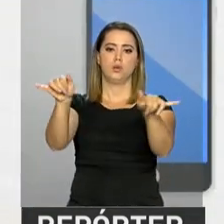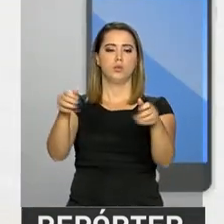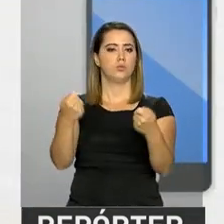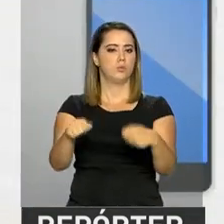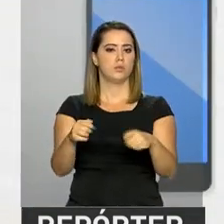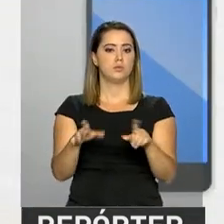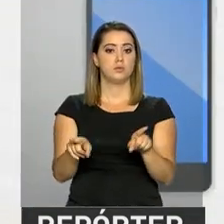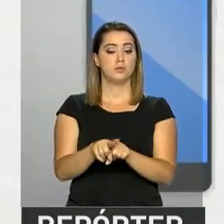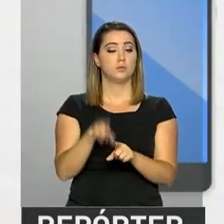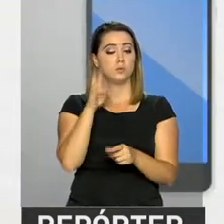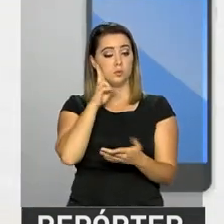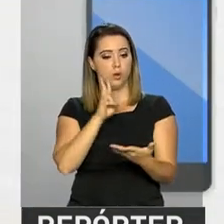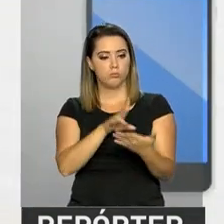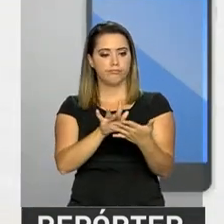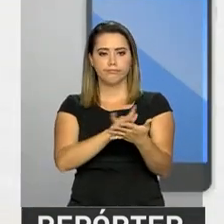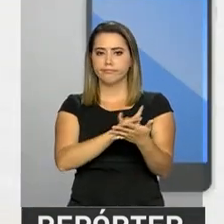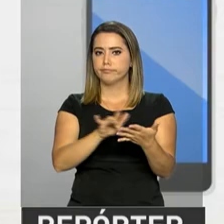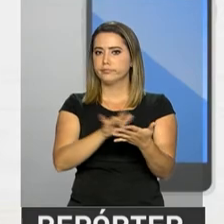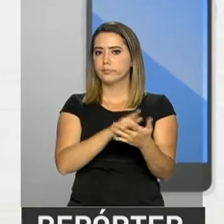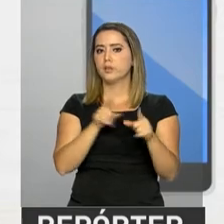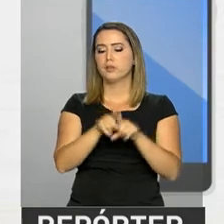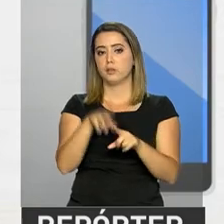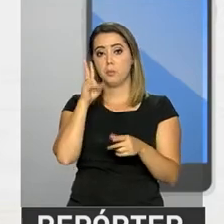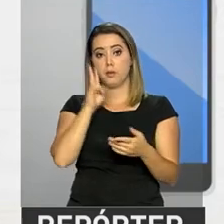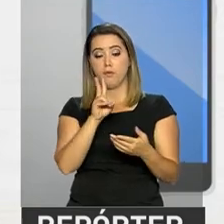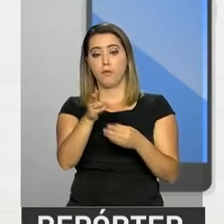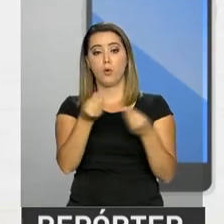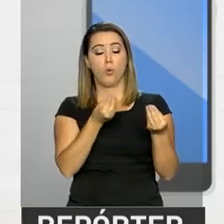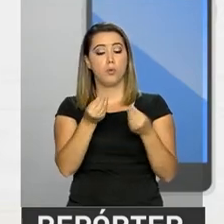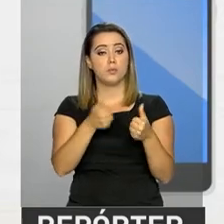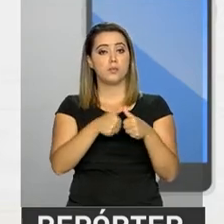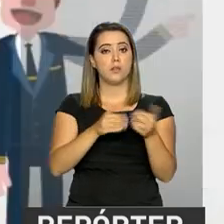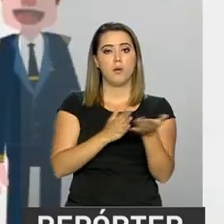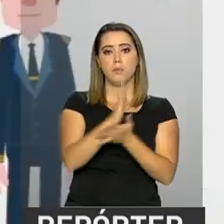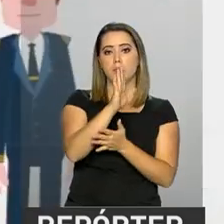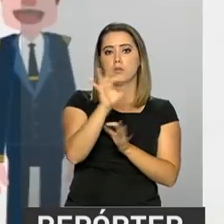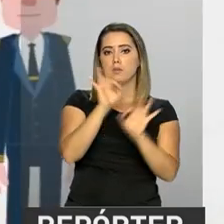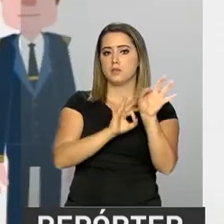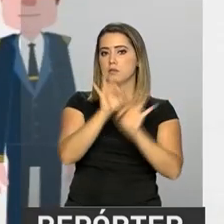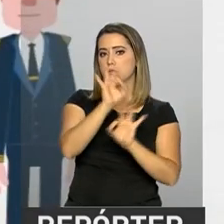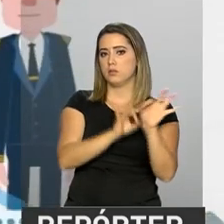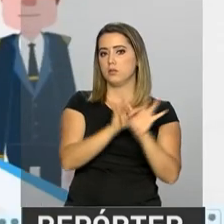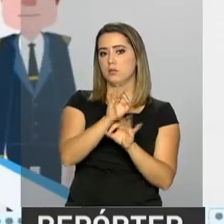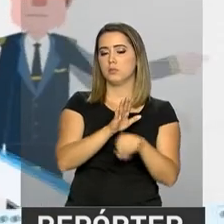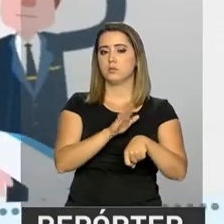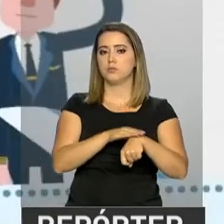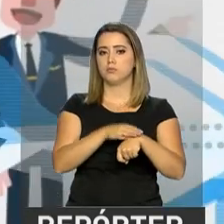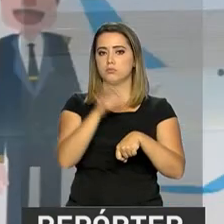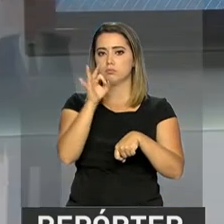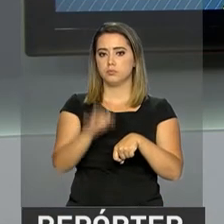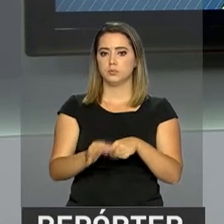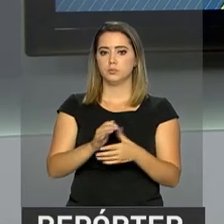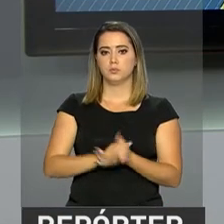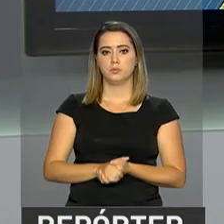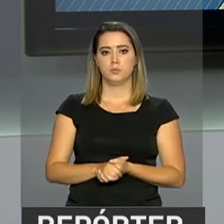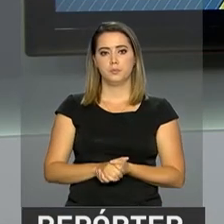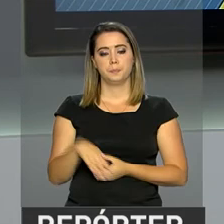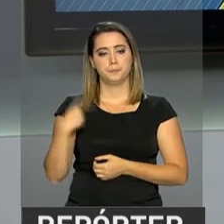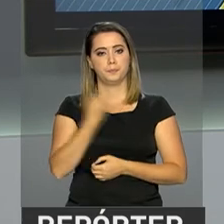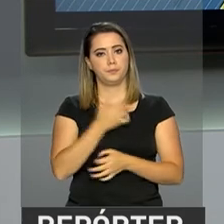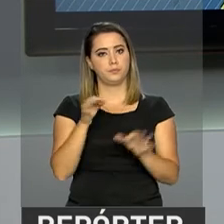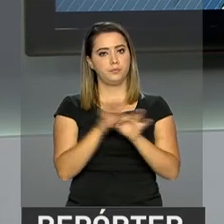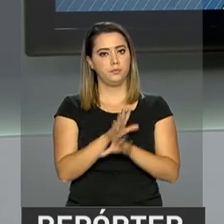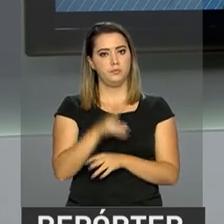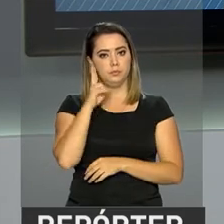informações aeronáuticas além de acompanhar o status da aprovação do plano de voo em tempo real nós ficamos